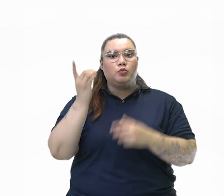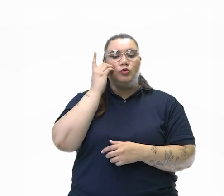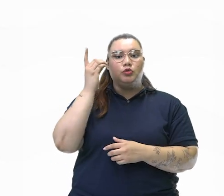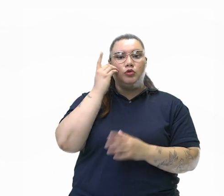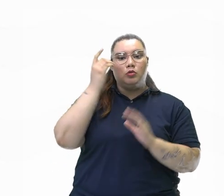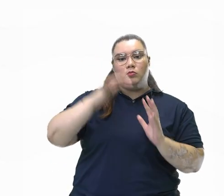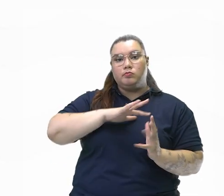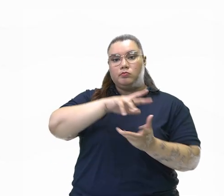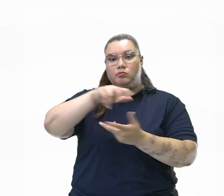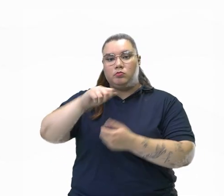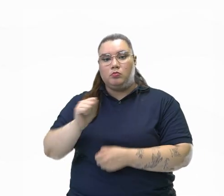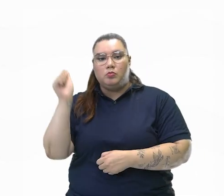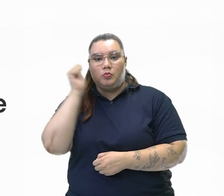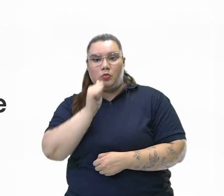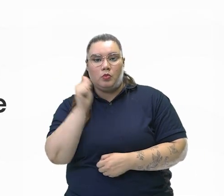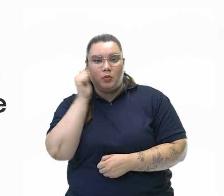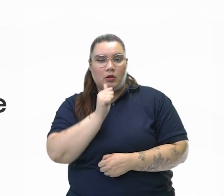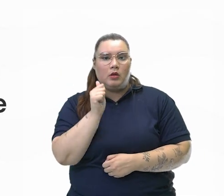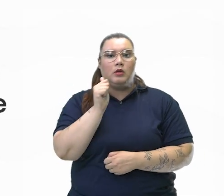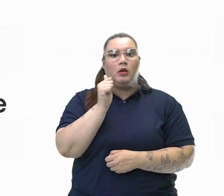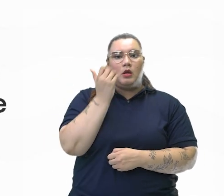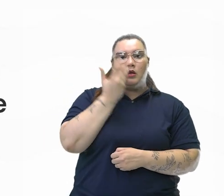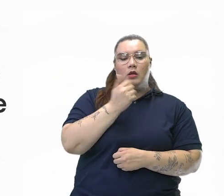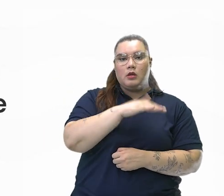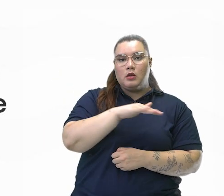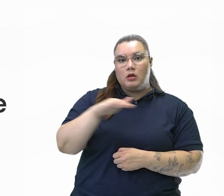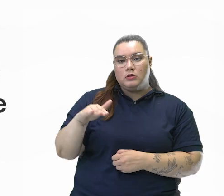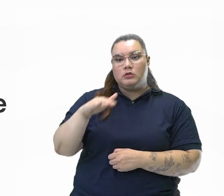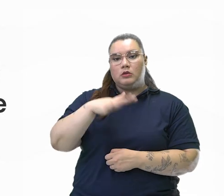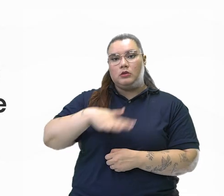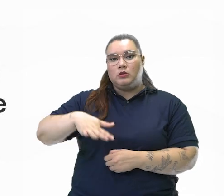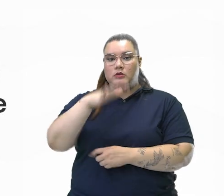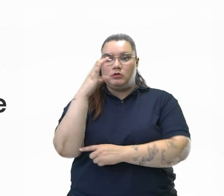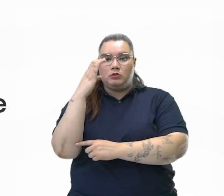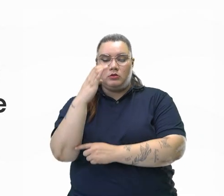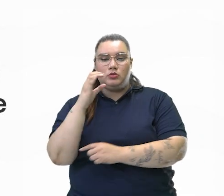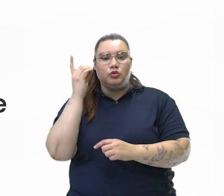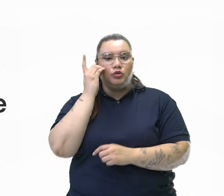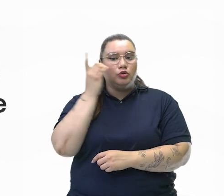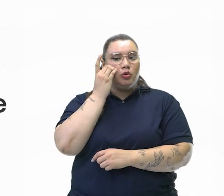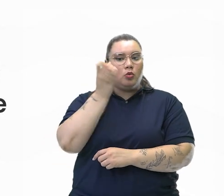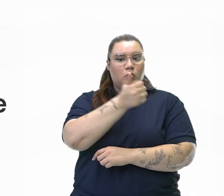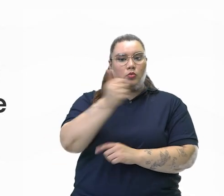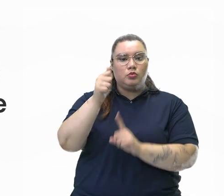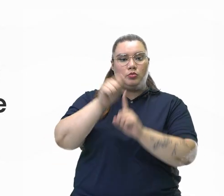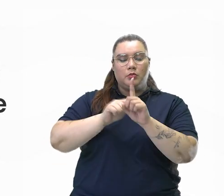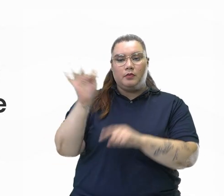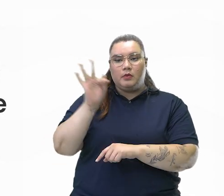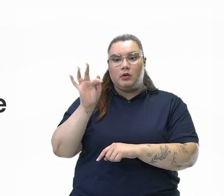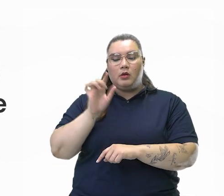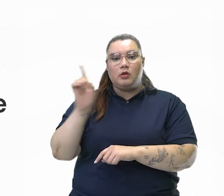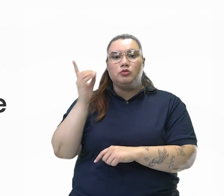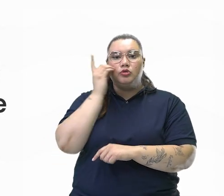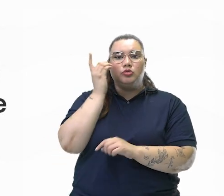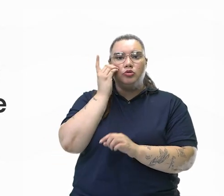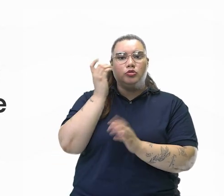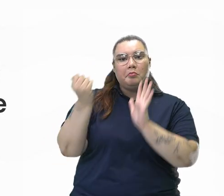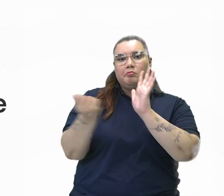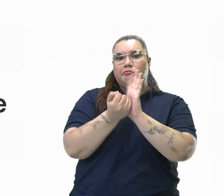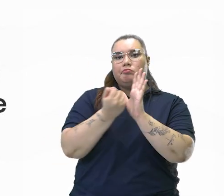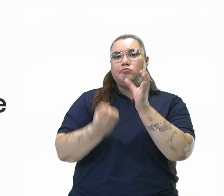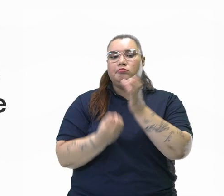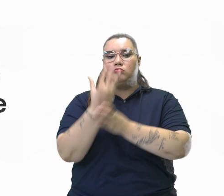Dia Internacional de Mulheres e Meninas na Ciência. Comemorada em 11 de fevereiro, a data